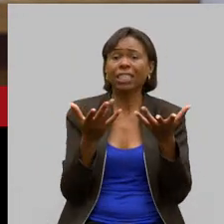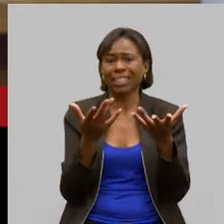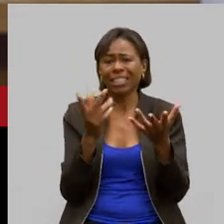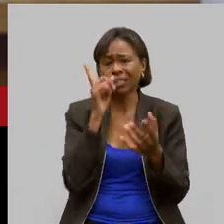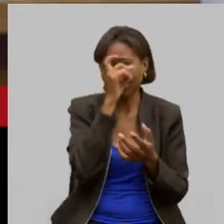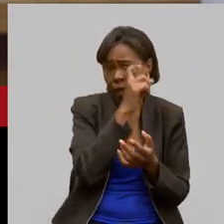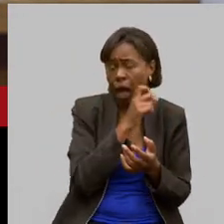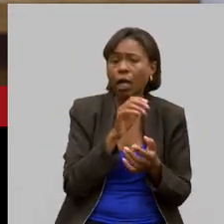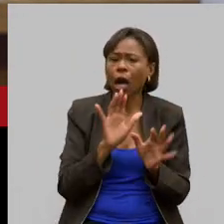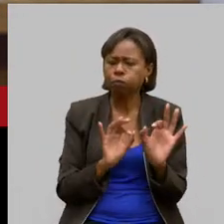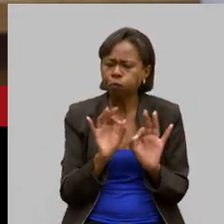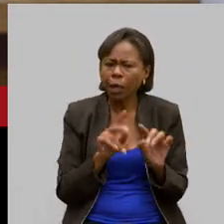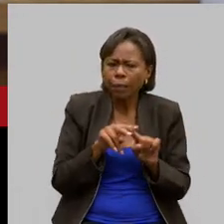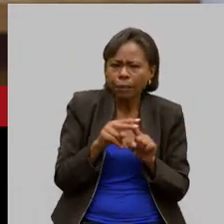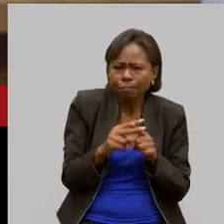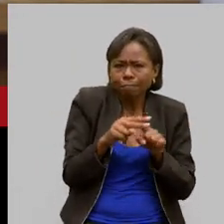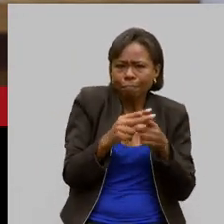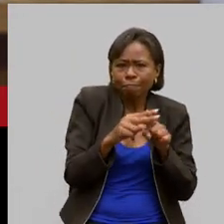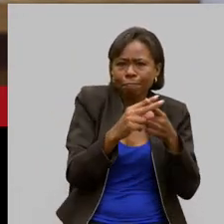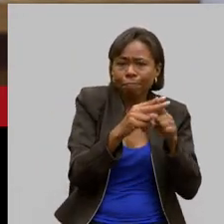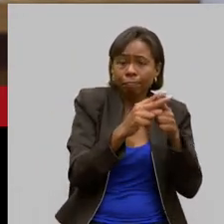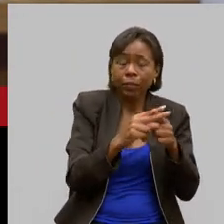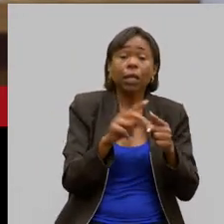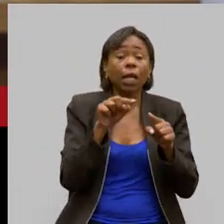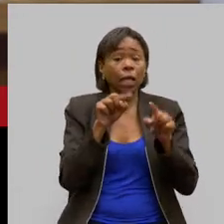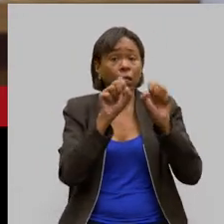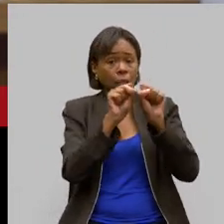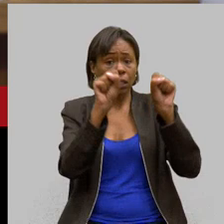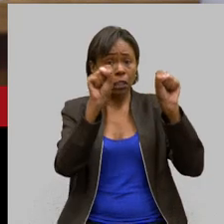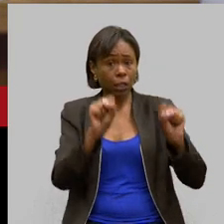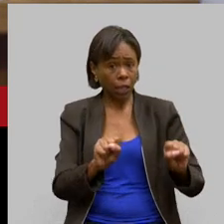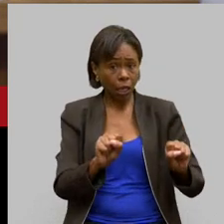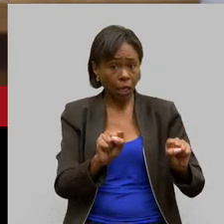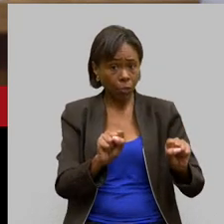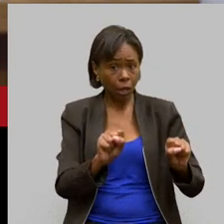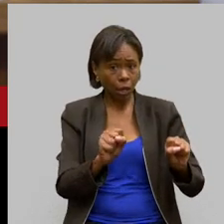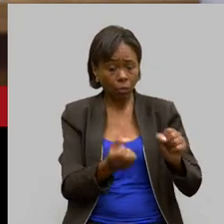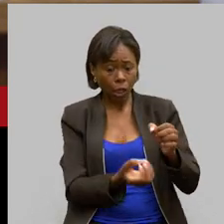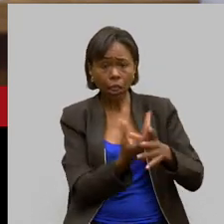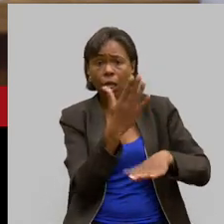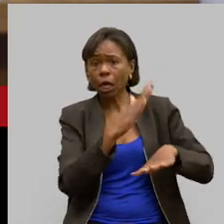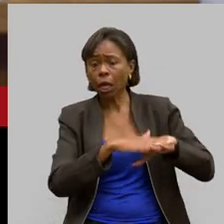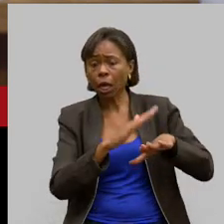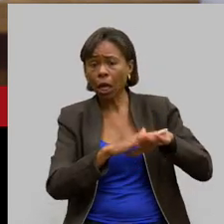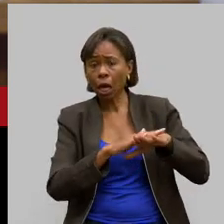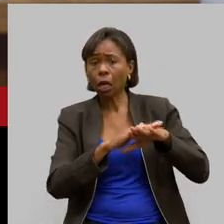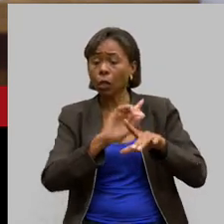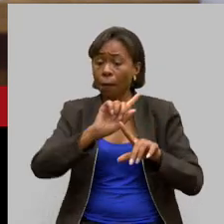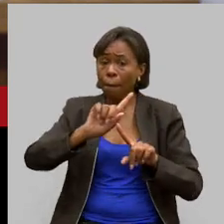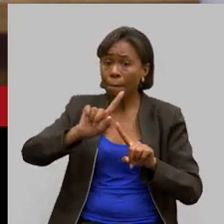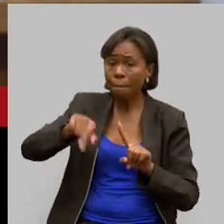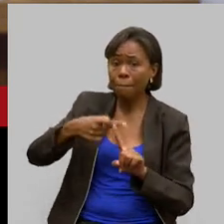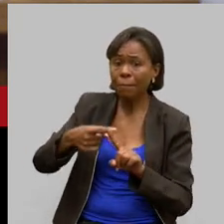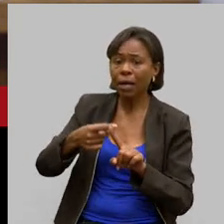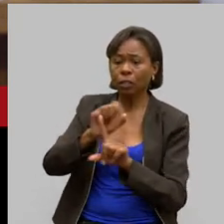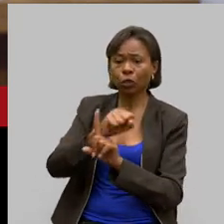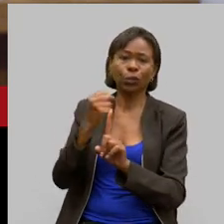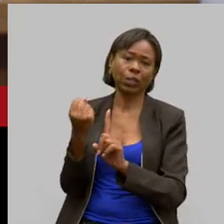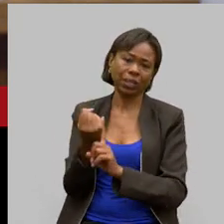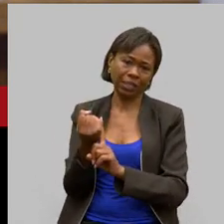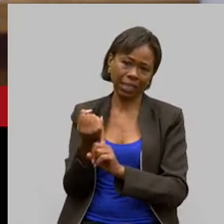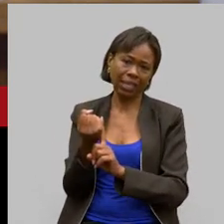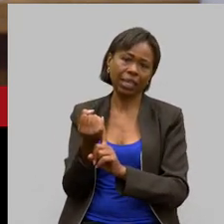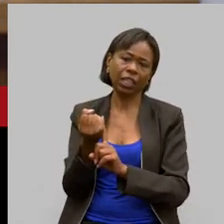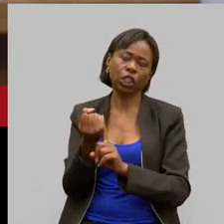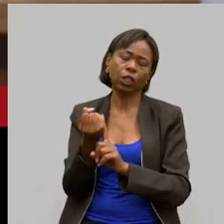lembrando que o sistema foi feito em parceria também com a sociedade civil com as associações de pessoas com autismo então é um orgulho muito